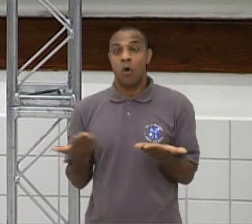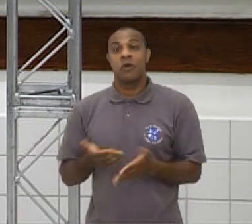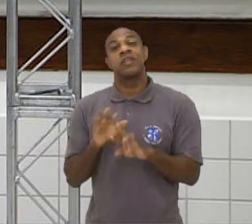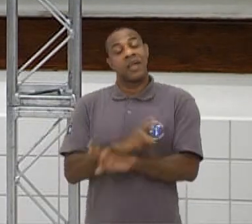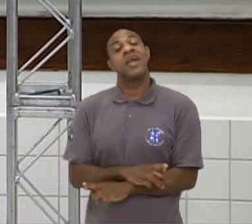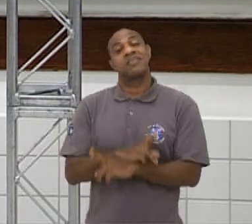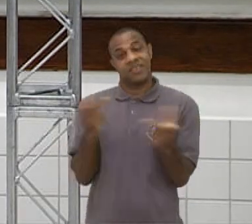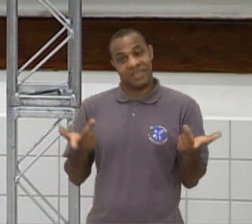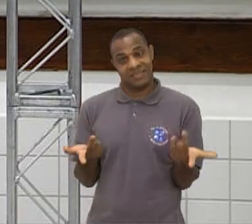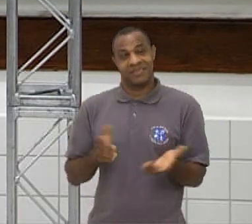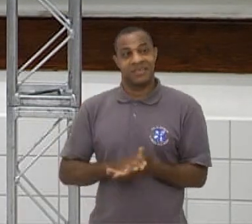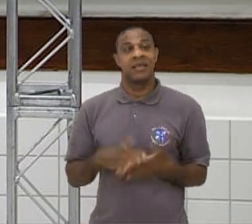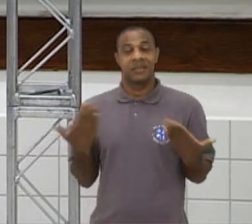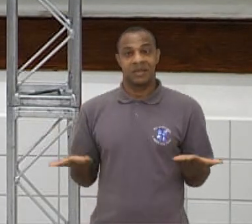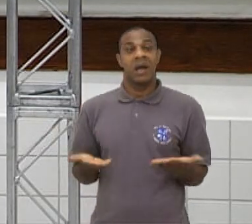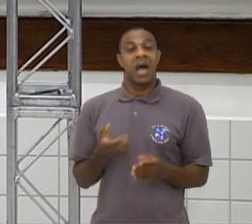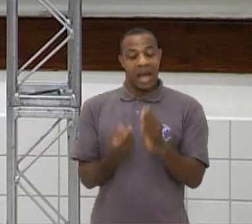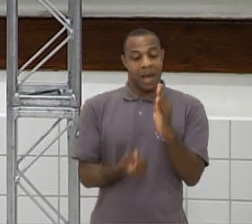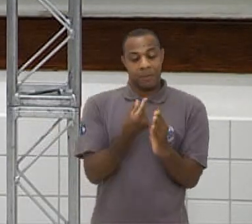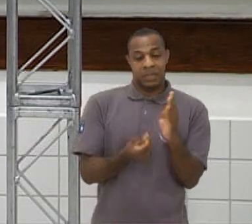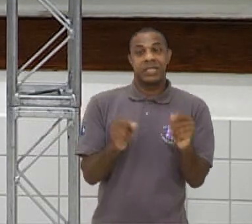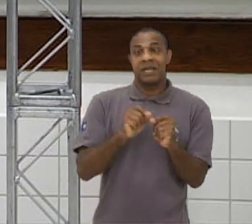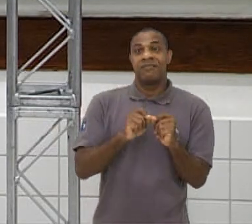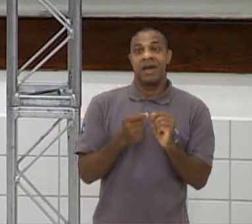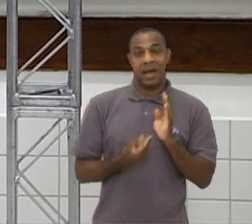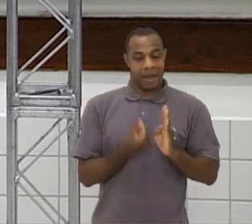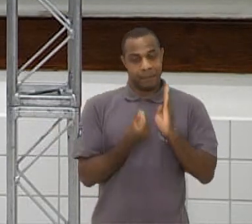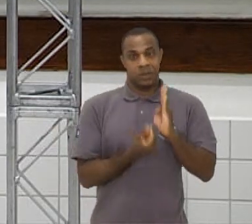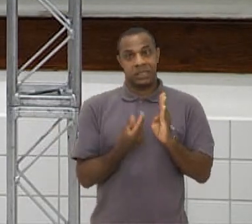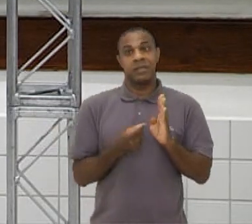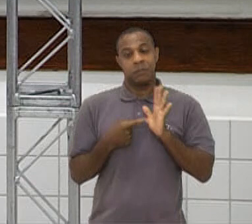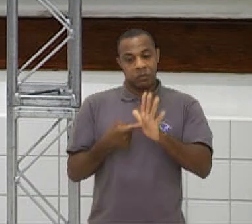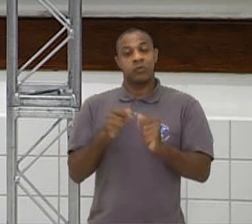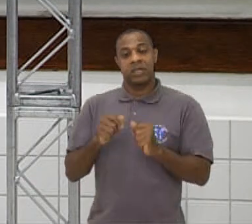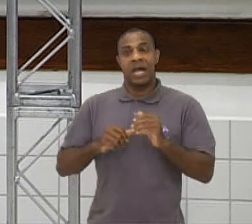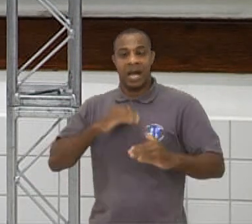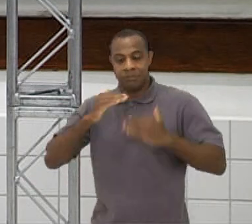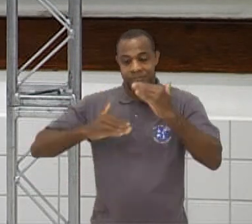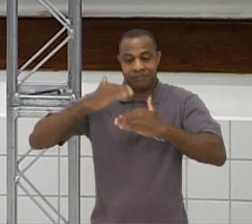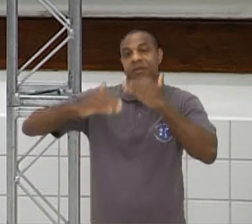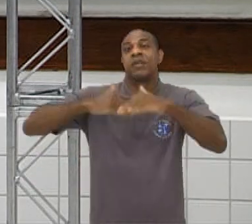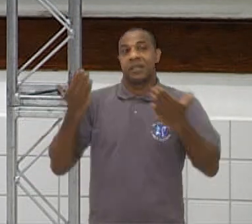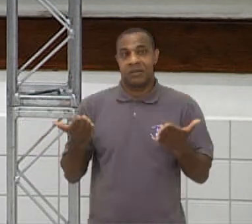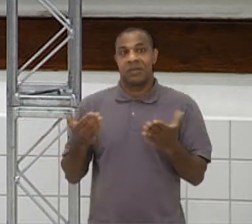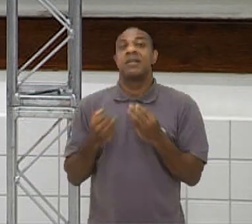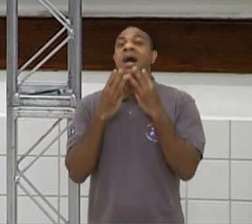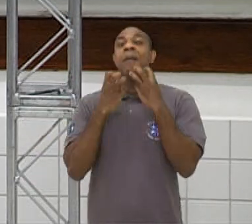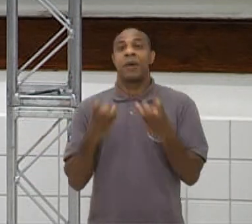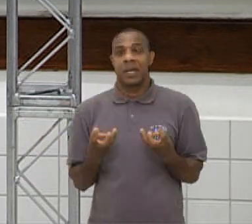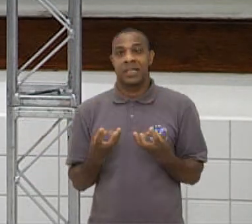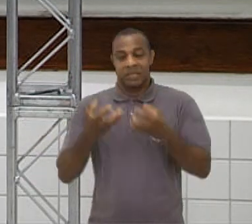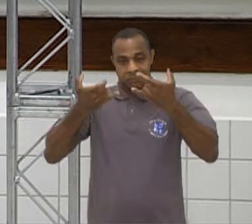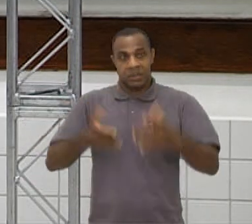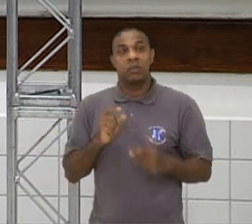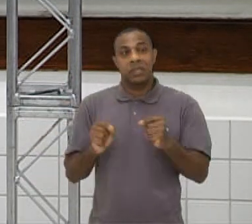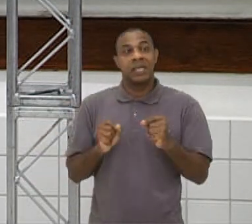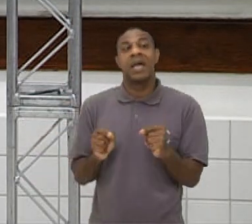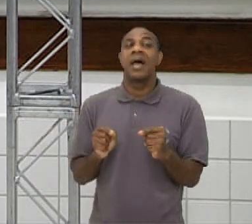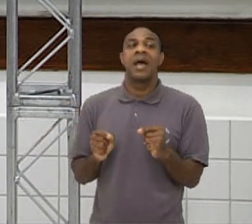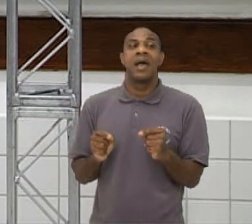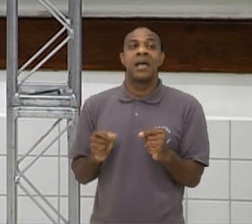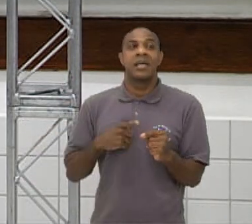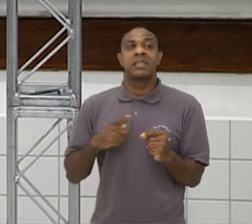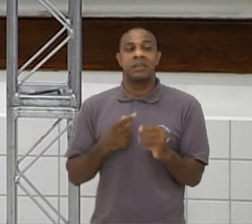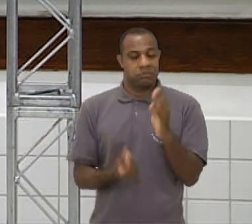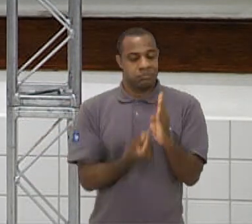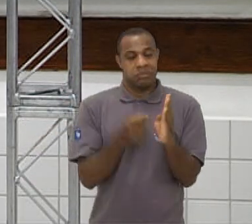da nossa história. E a burguesia foi responsável por essa revolução. Então, Marx encara a burguesia como, né, um dos